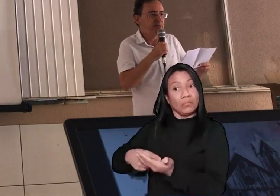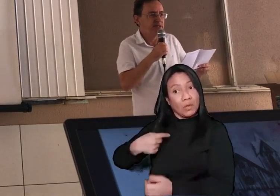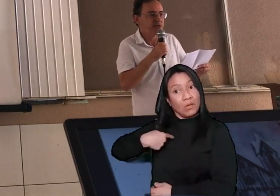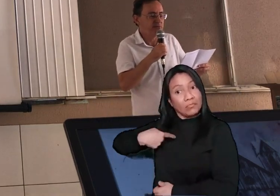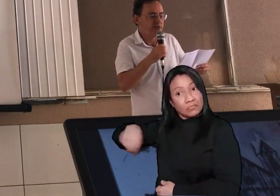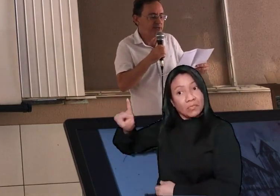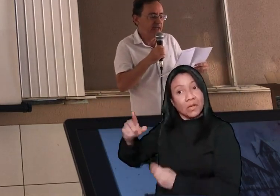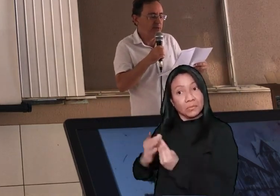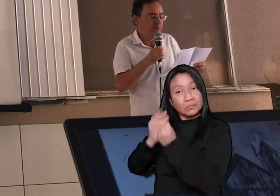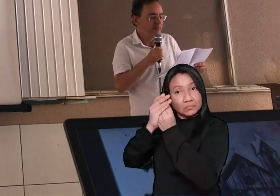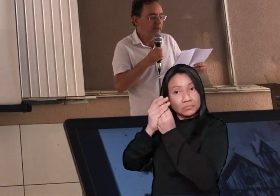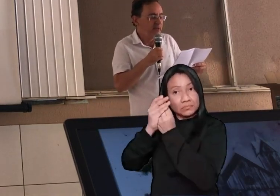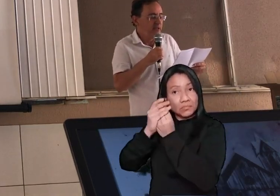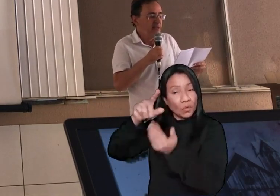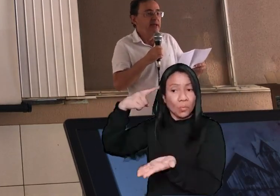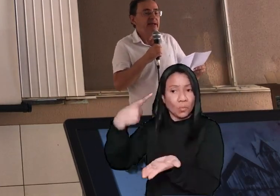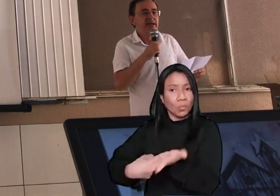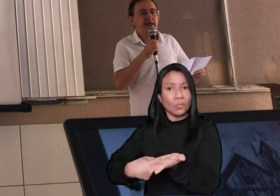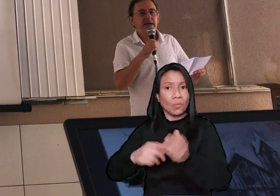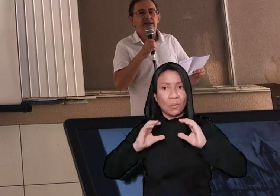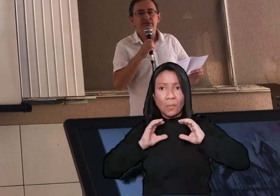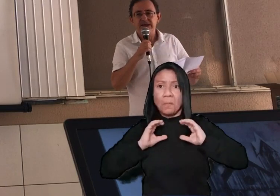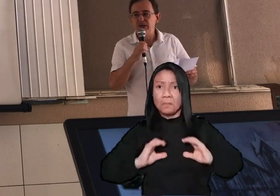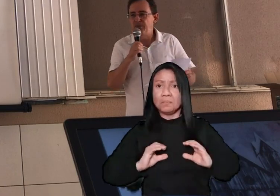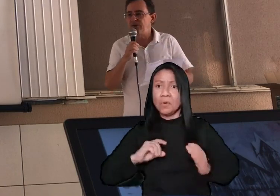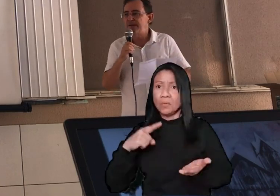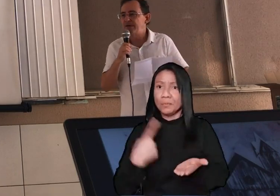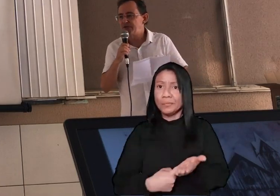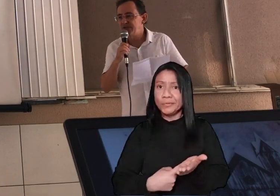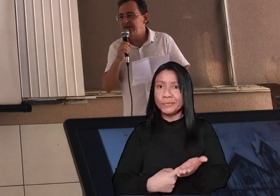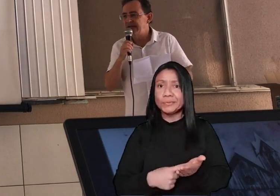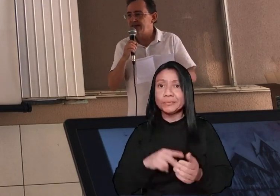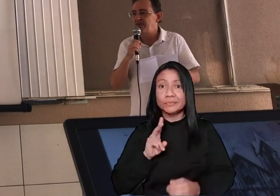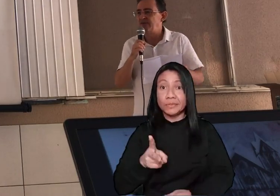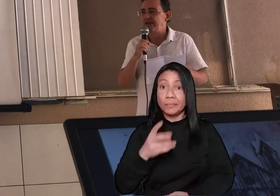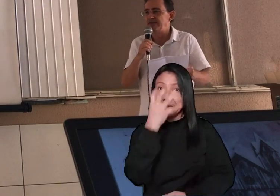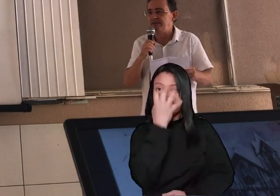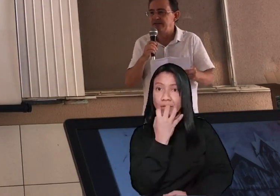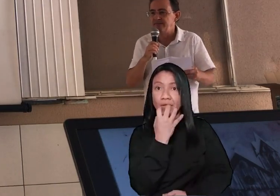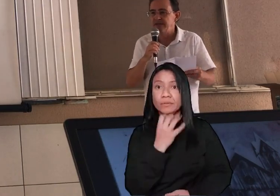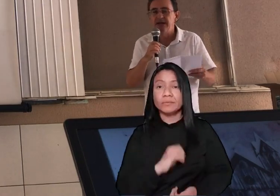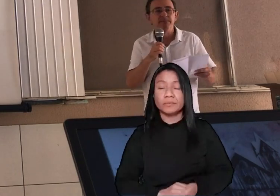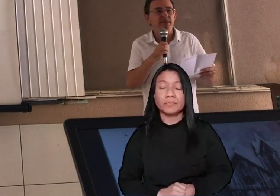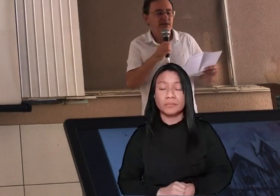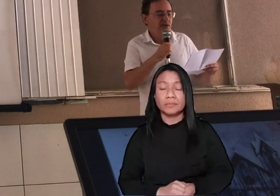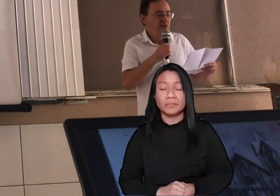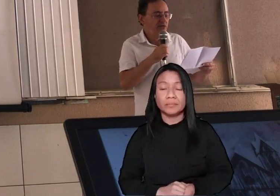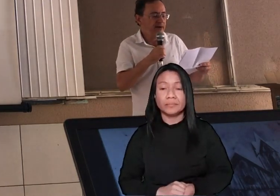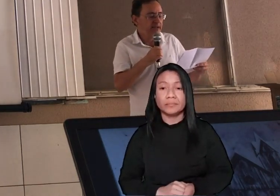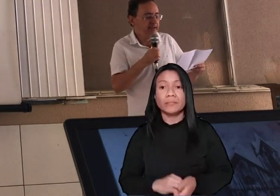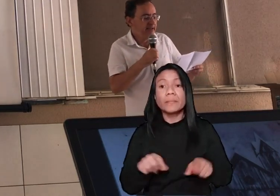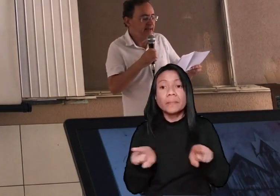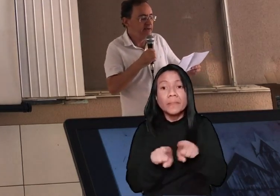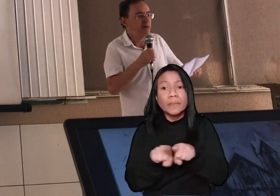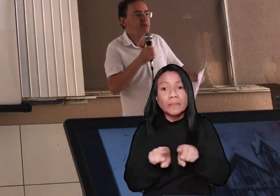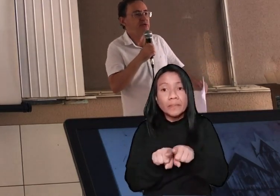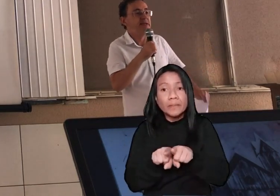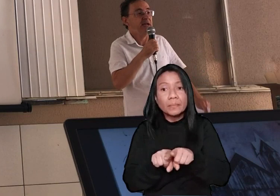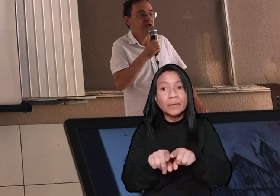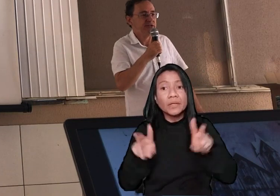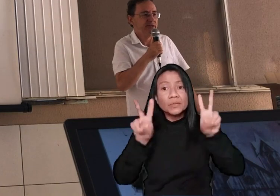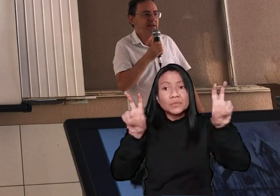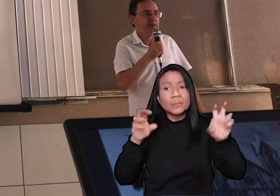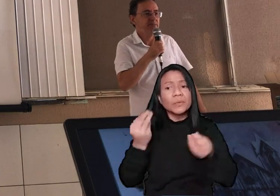tinha esse compromisso muito sério. E falando um pouco da personalidade do Frei, gente, tá? O Frei, ele era uma